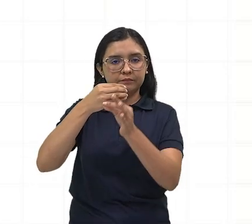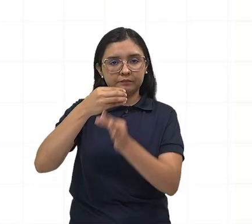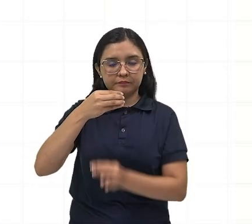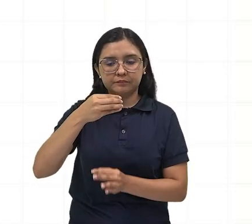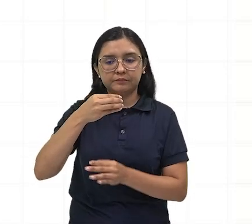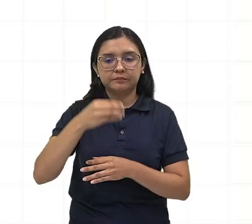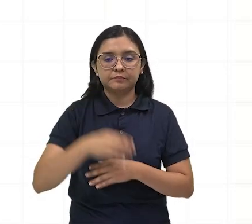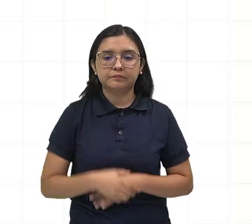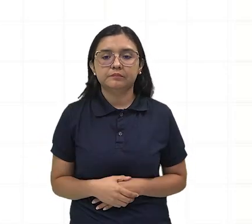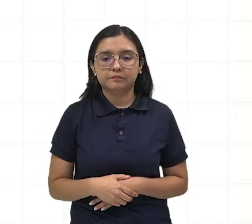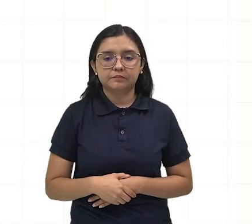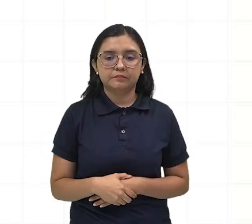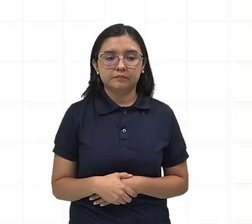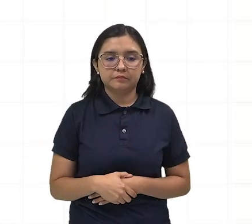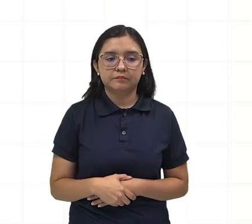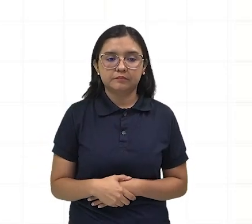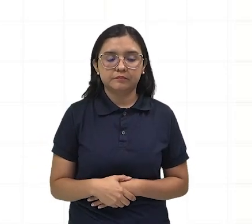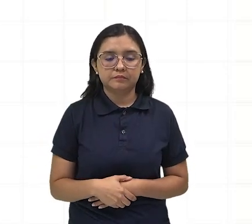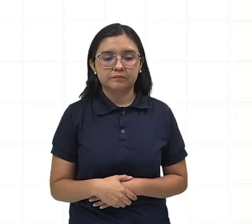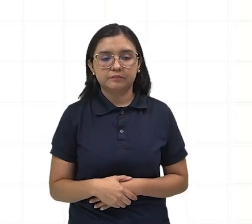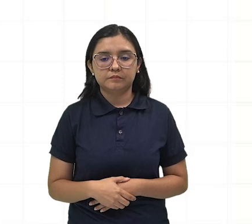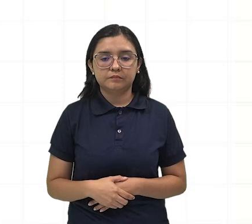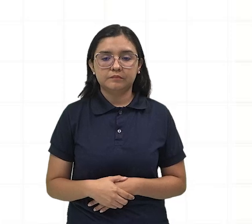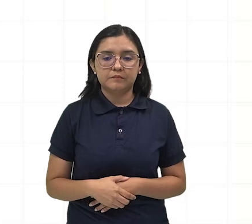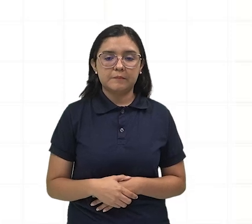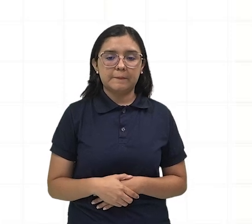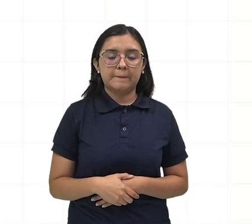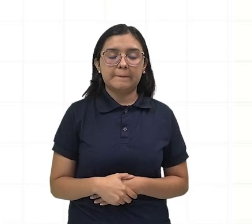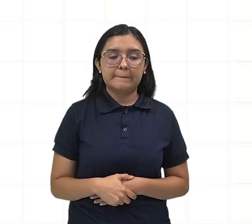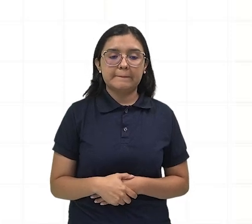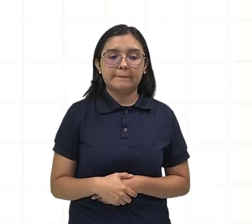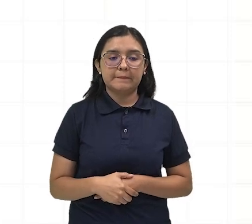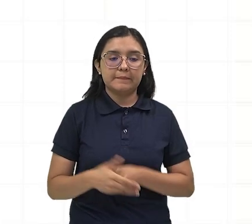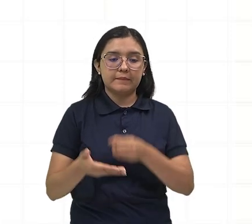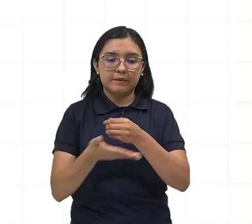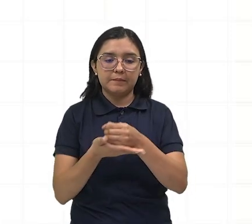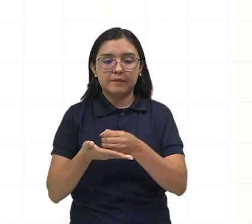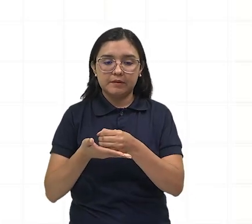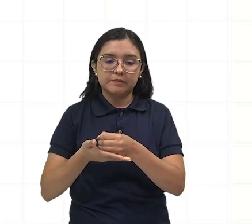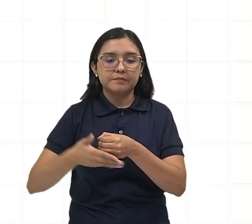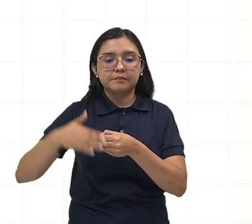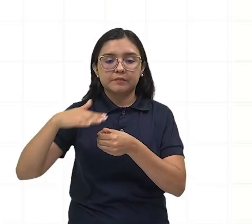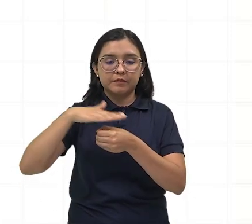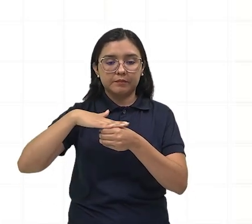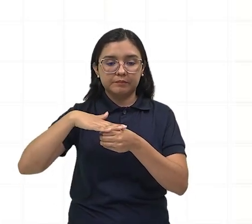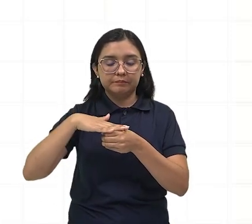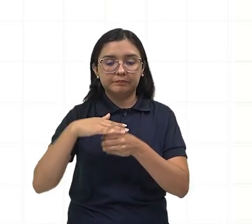ou que vão de um círculo, do círculo ao círculo que está aqui